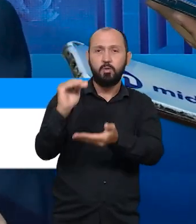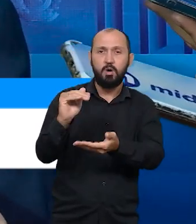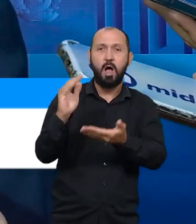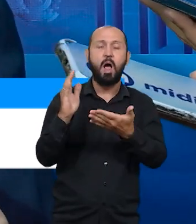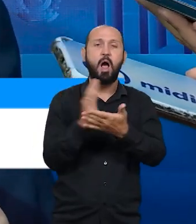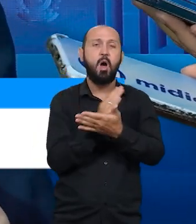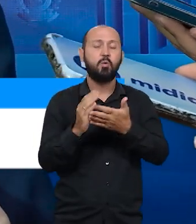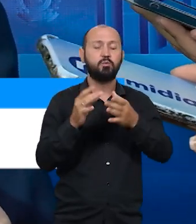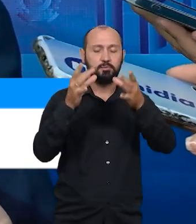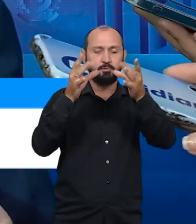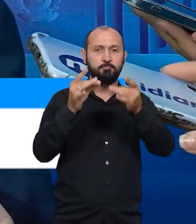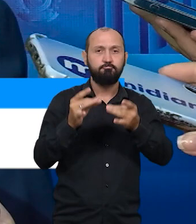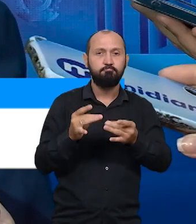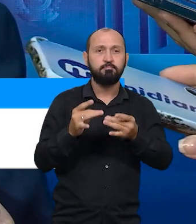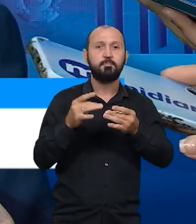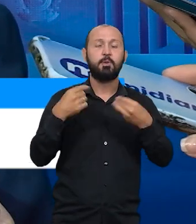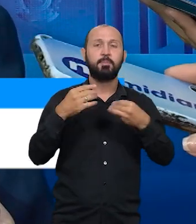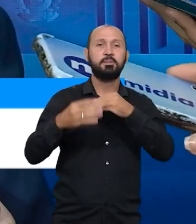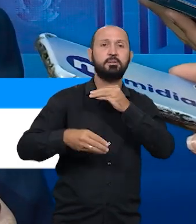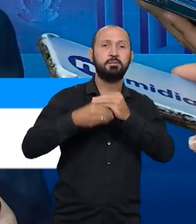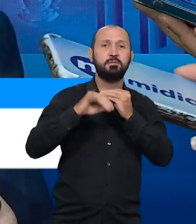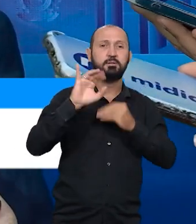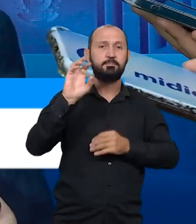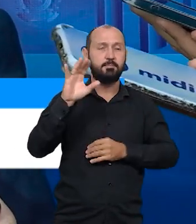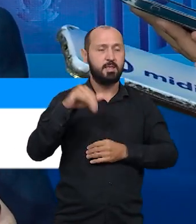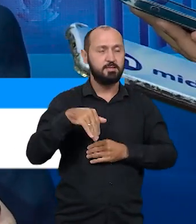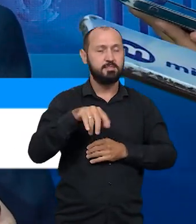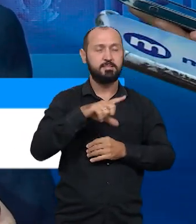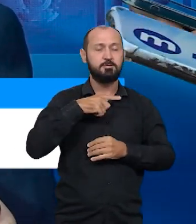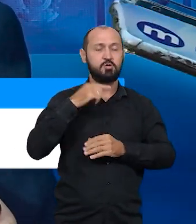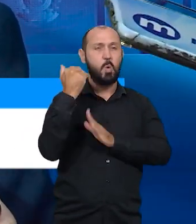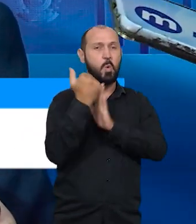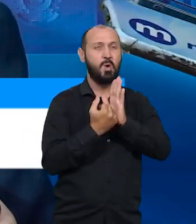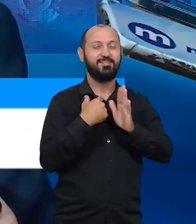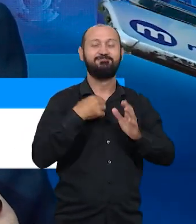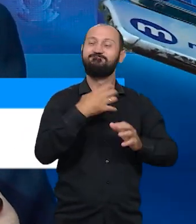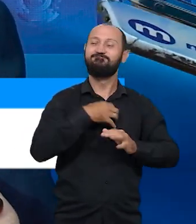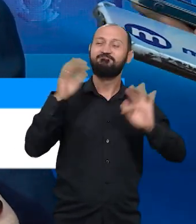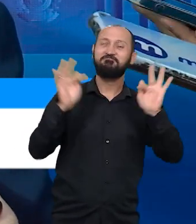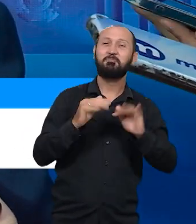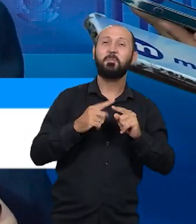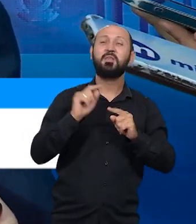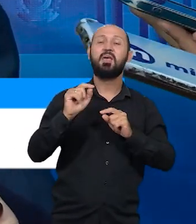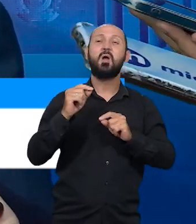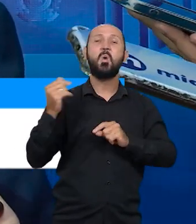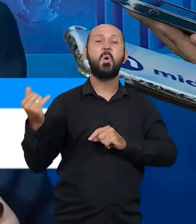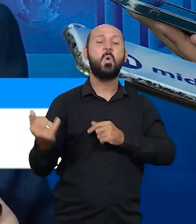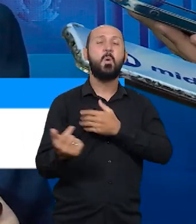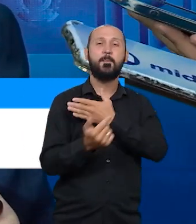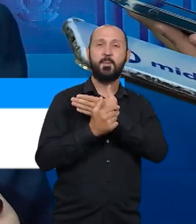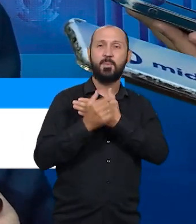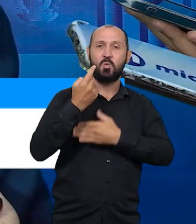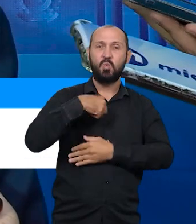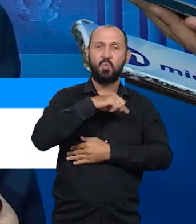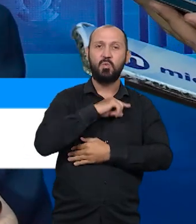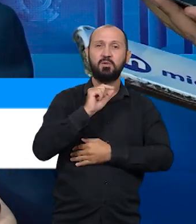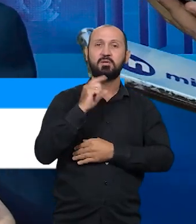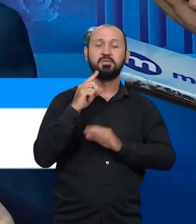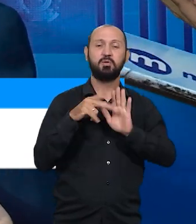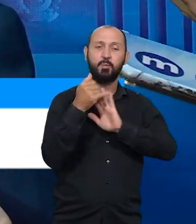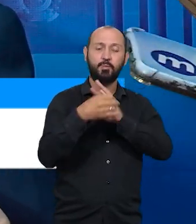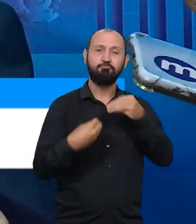cesta básica alguns itens é deverão ter o ICMS reduzido então nós ficamos contentes porque essa é a função Nossa aqui na casa